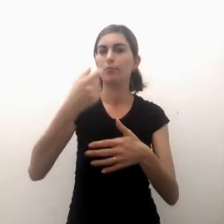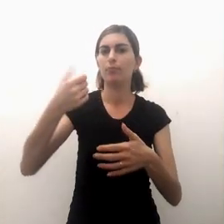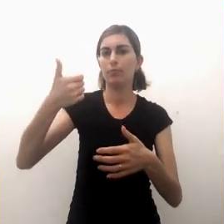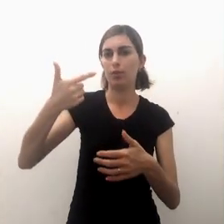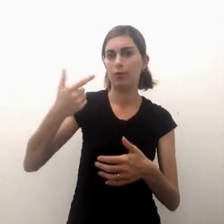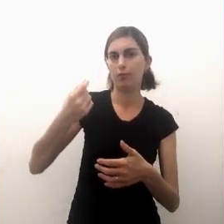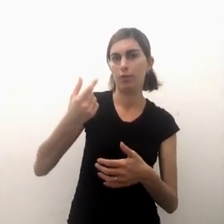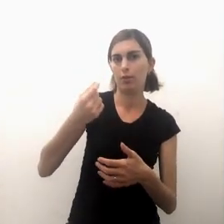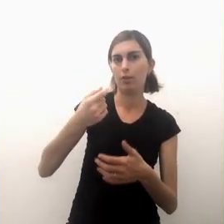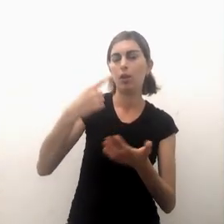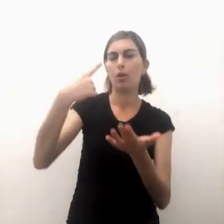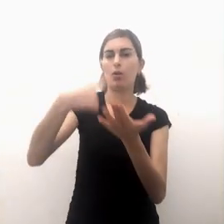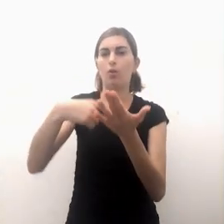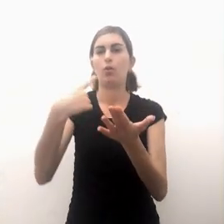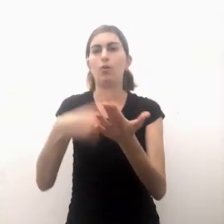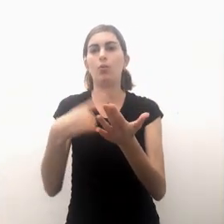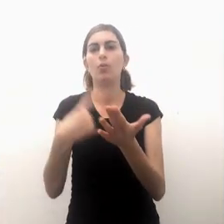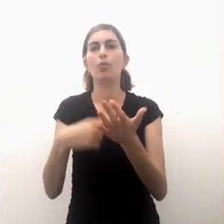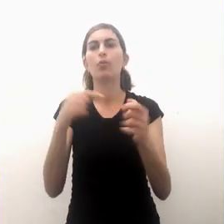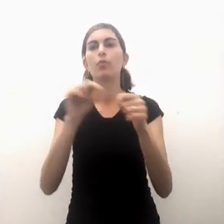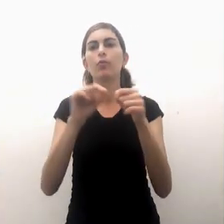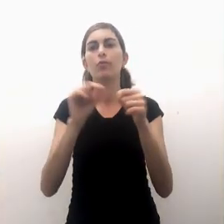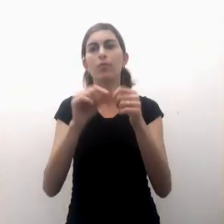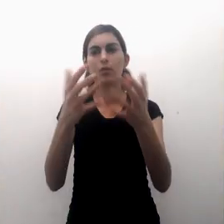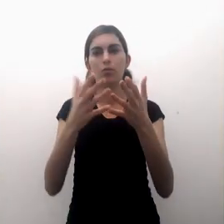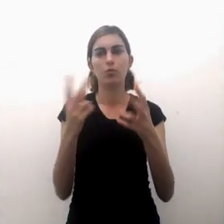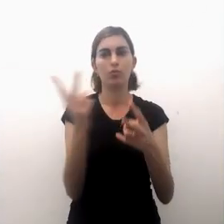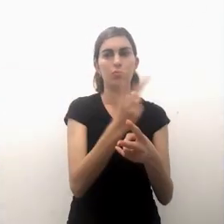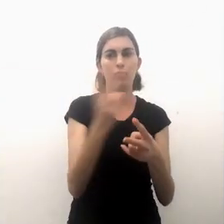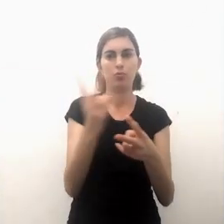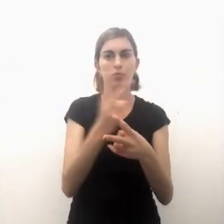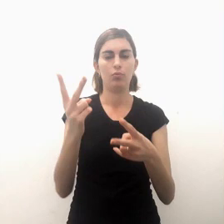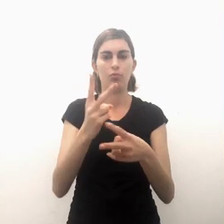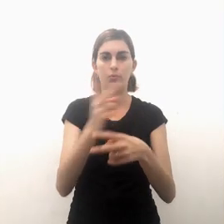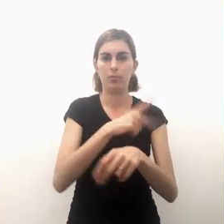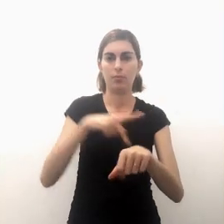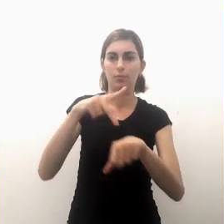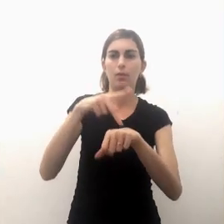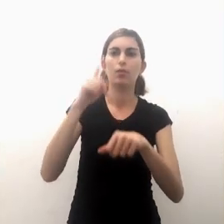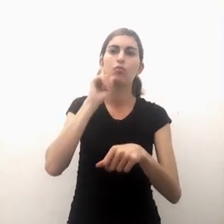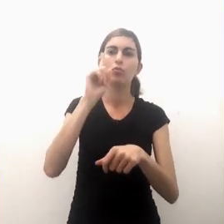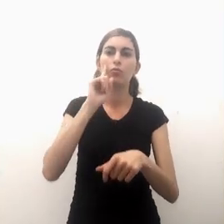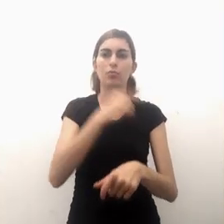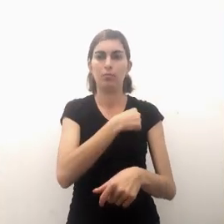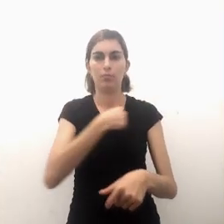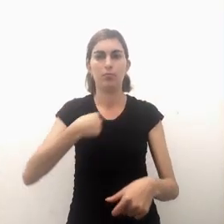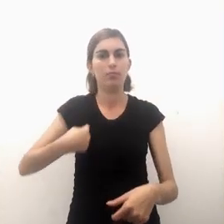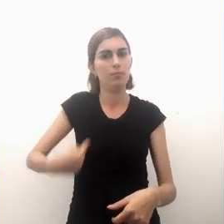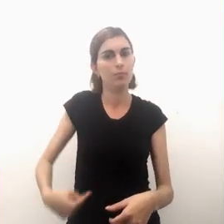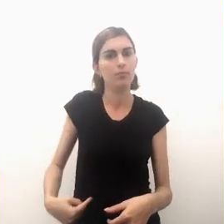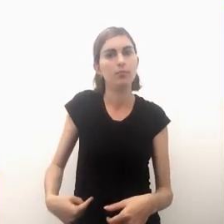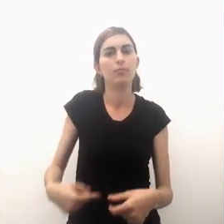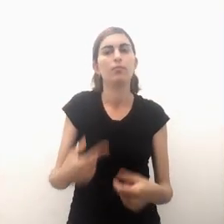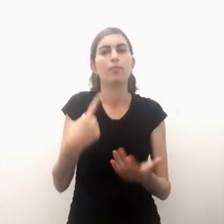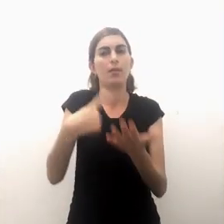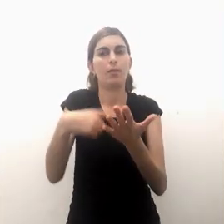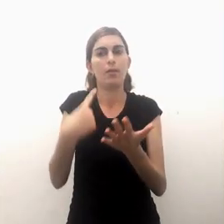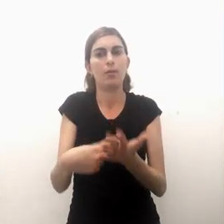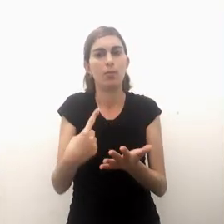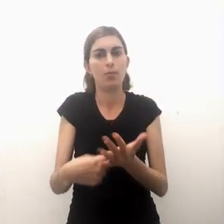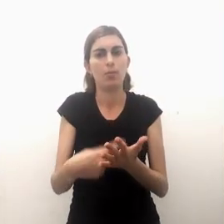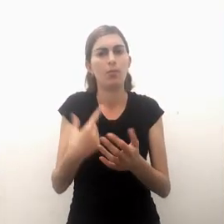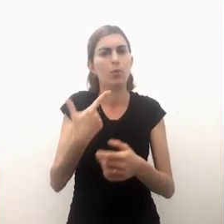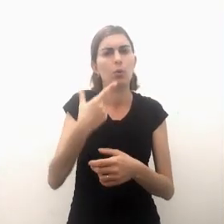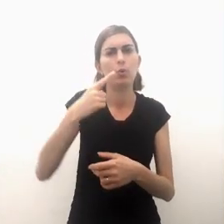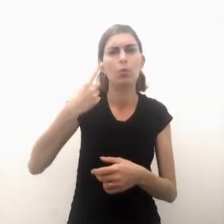tá? Em 2020. Esse acordo que ia ser feito entre essas duas potências, né? Estados Unidos e China, era um